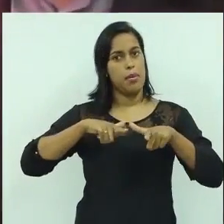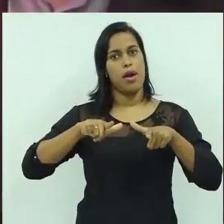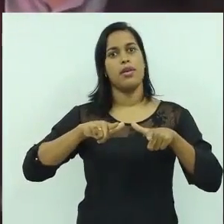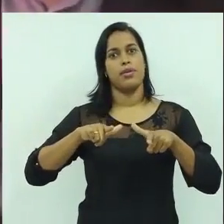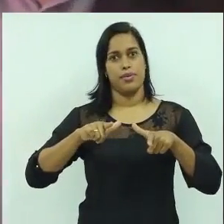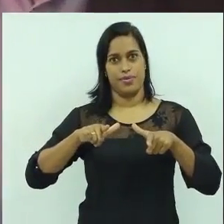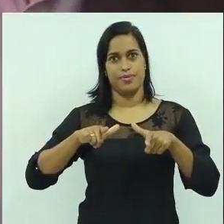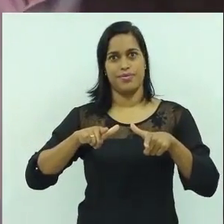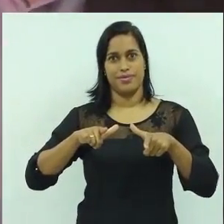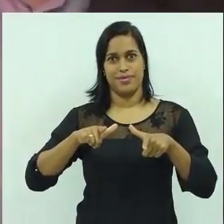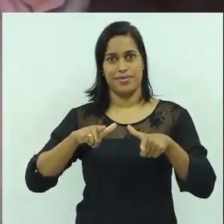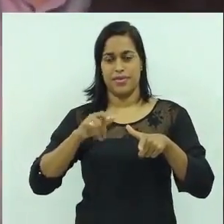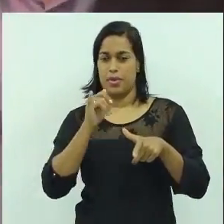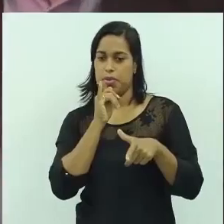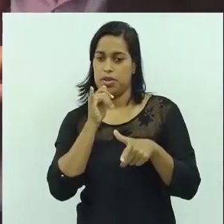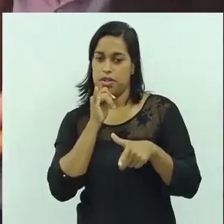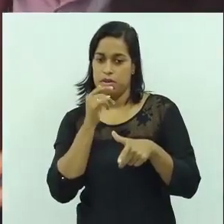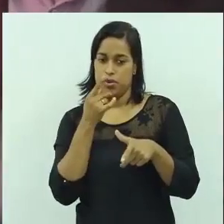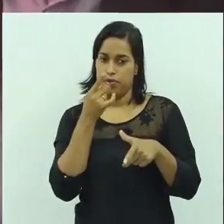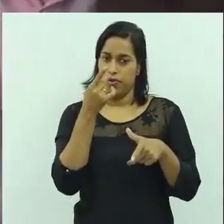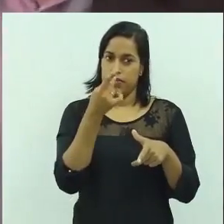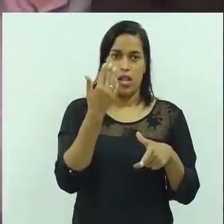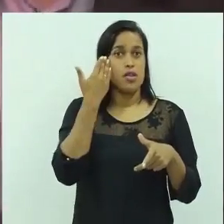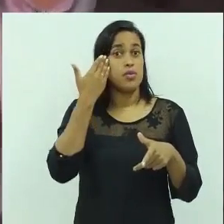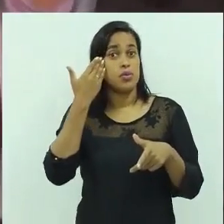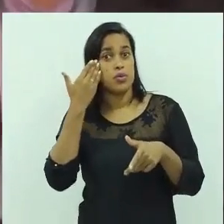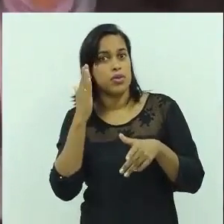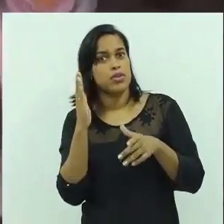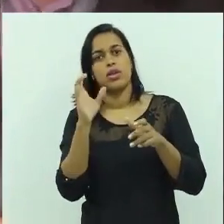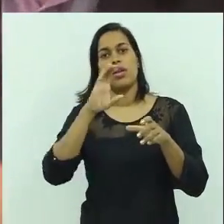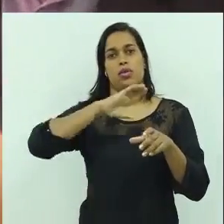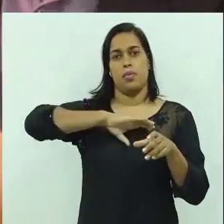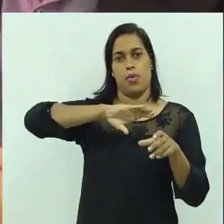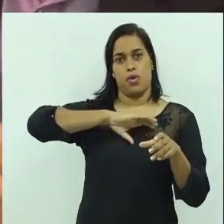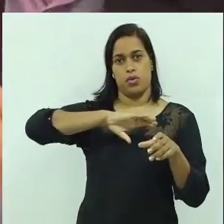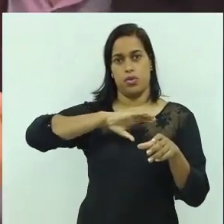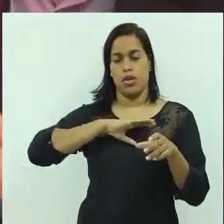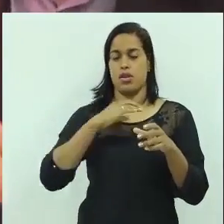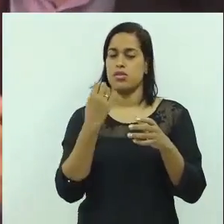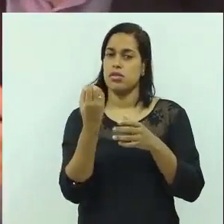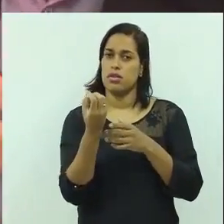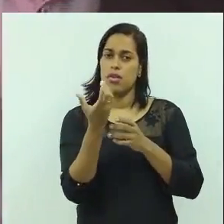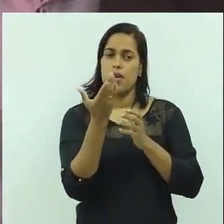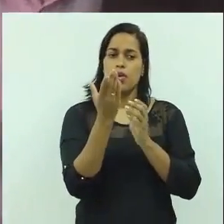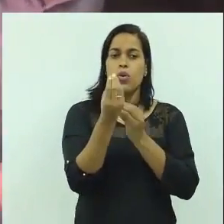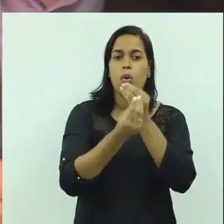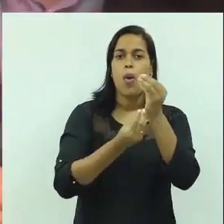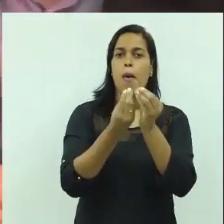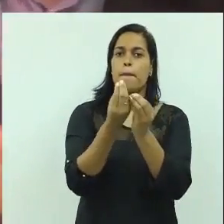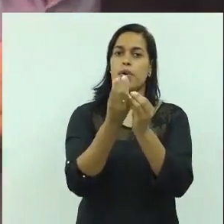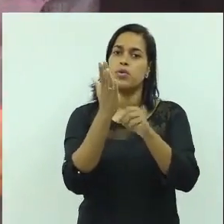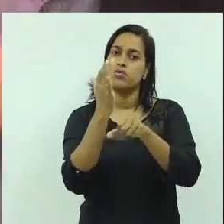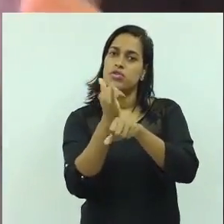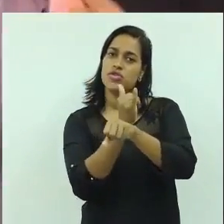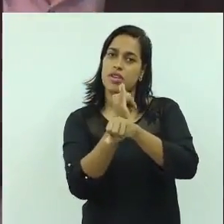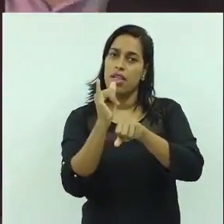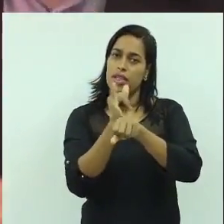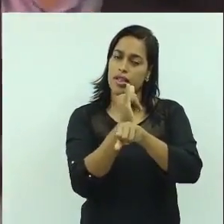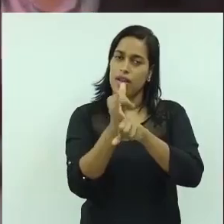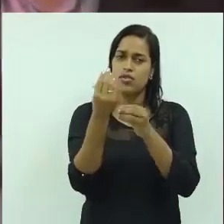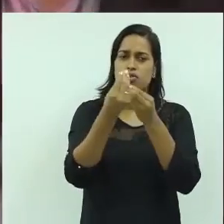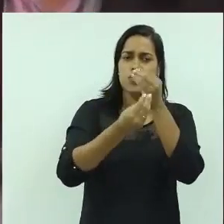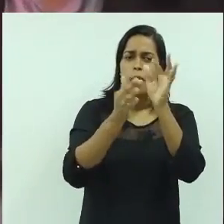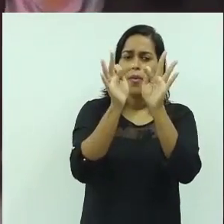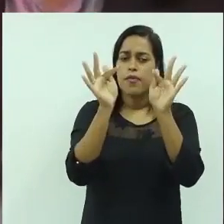falar como se fosse para um estrangeiro, ele não entende bem o português, e criando formas, estratégias para que essa